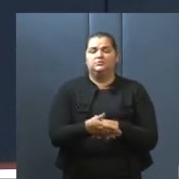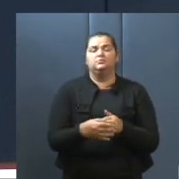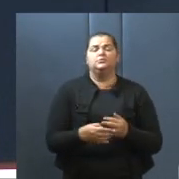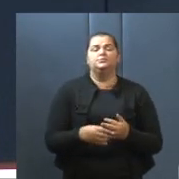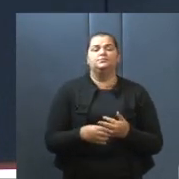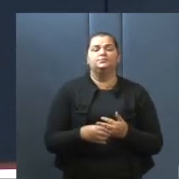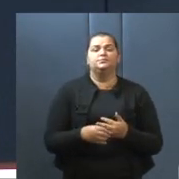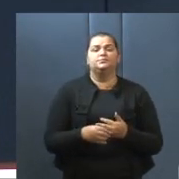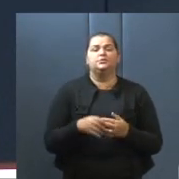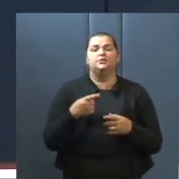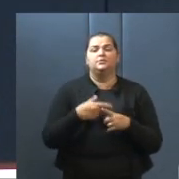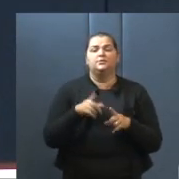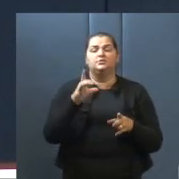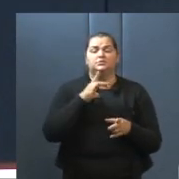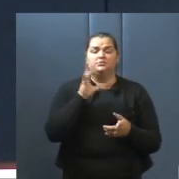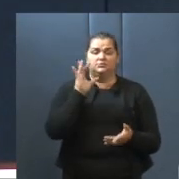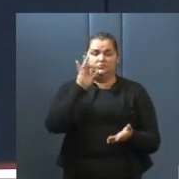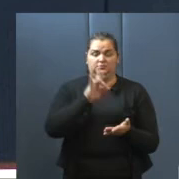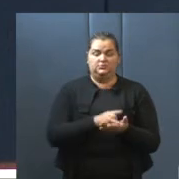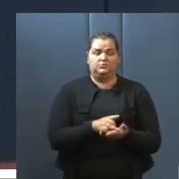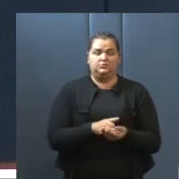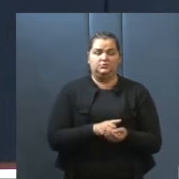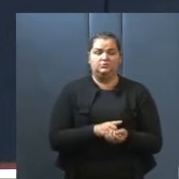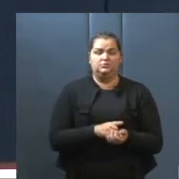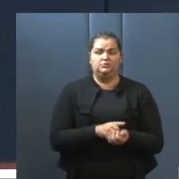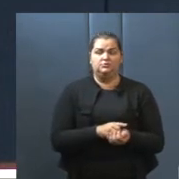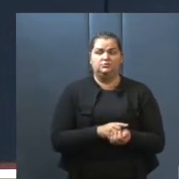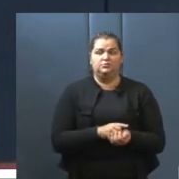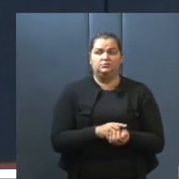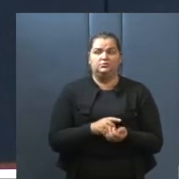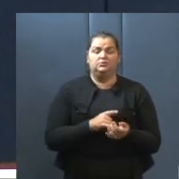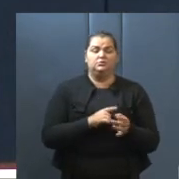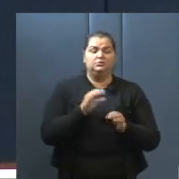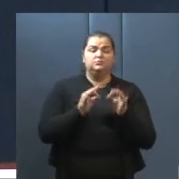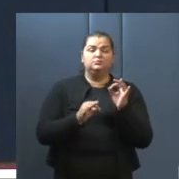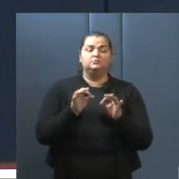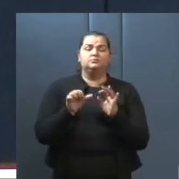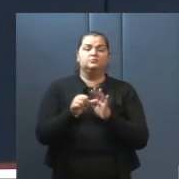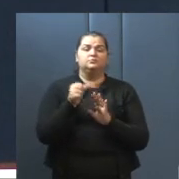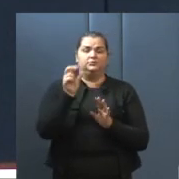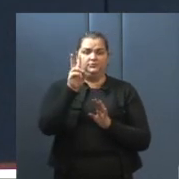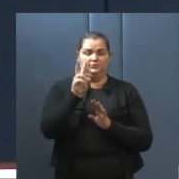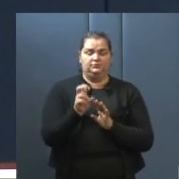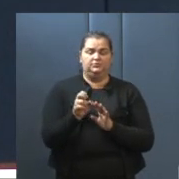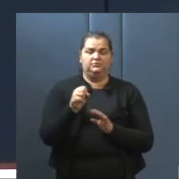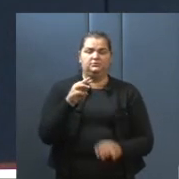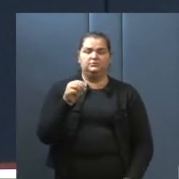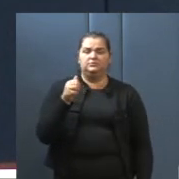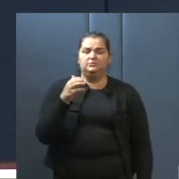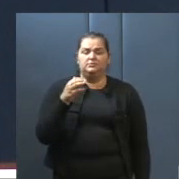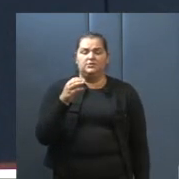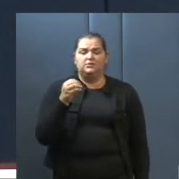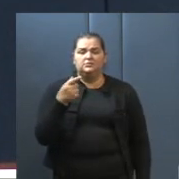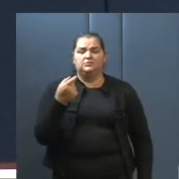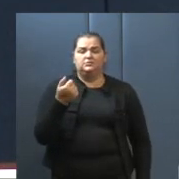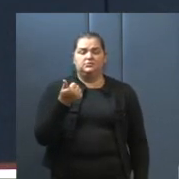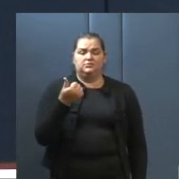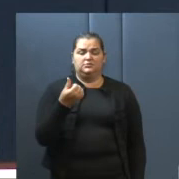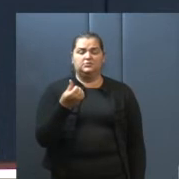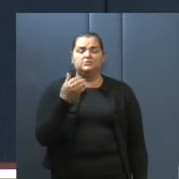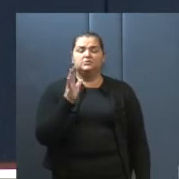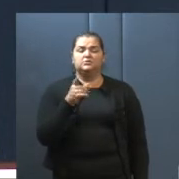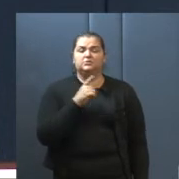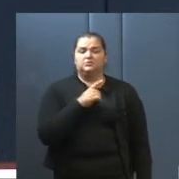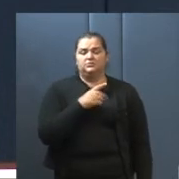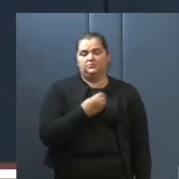Paris, mas certamente desde que eu sentei lá como delegado na primeira vez, em março ou abril de 2016, ele já